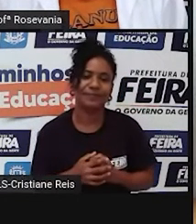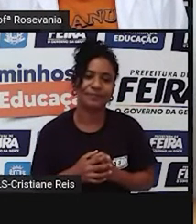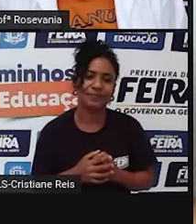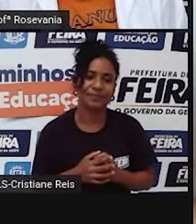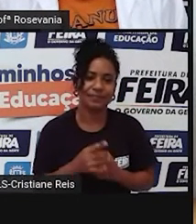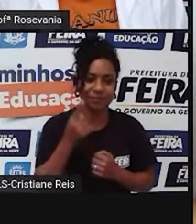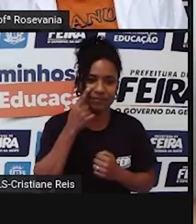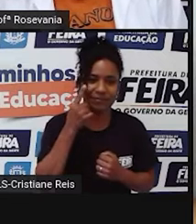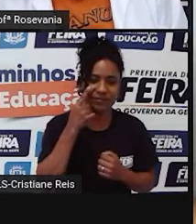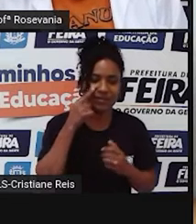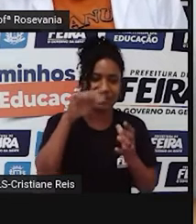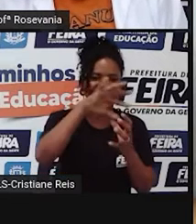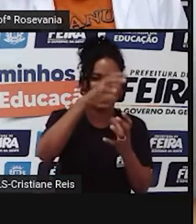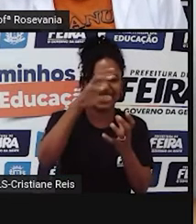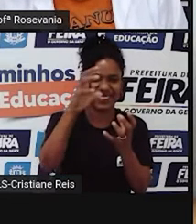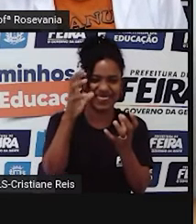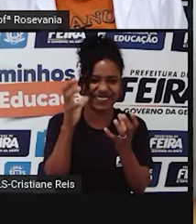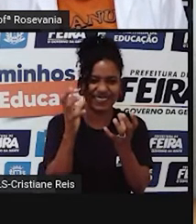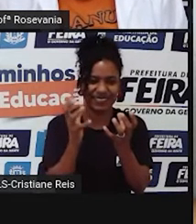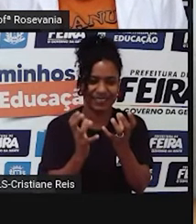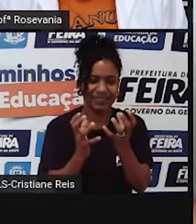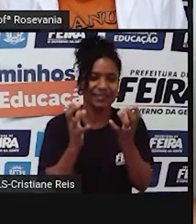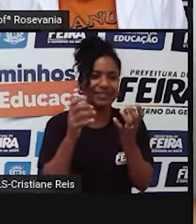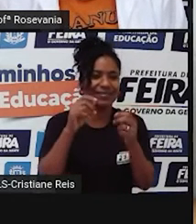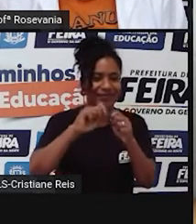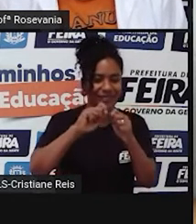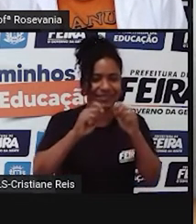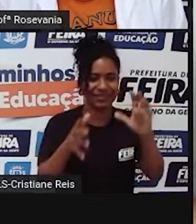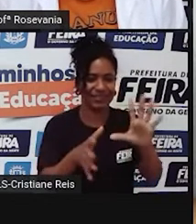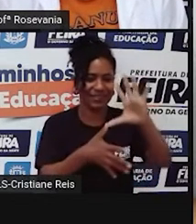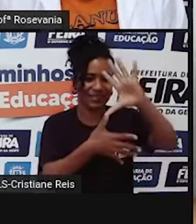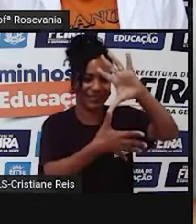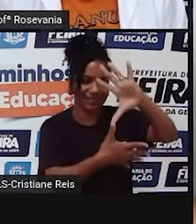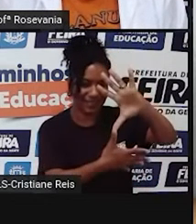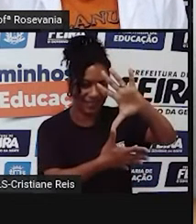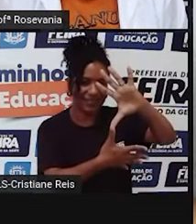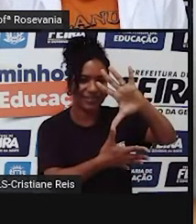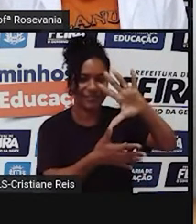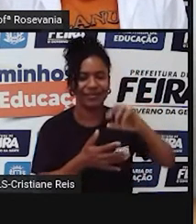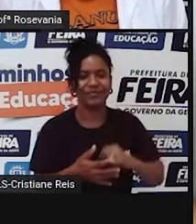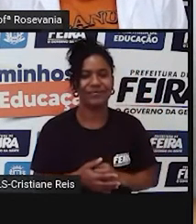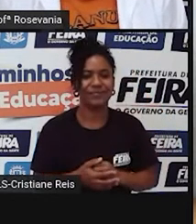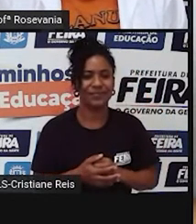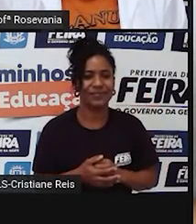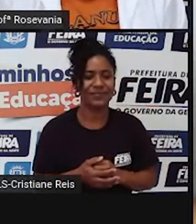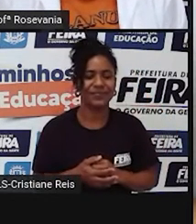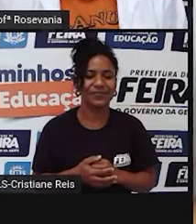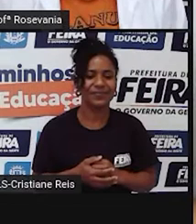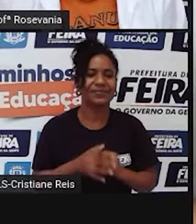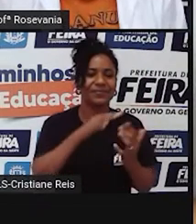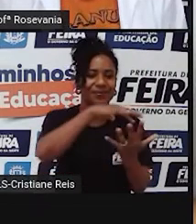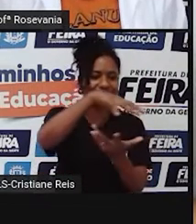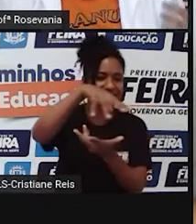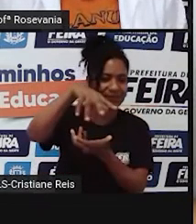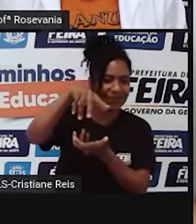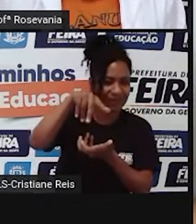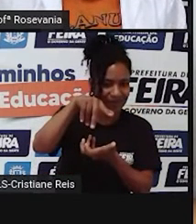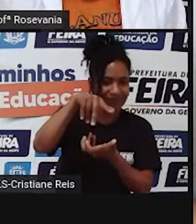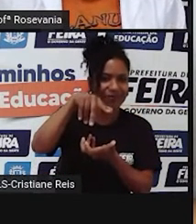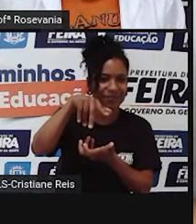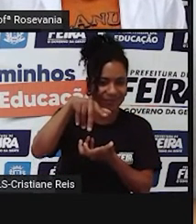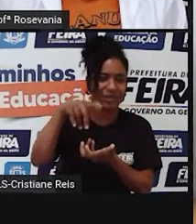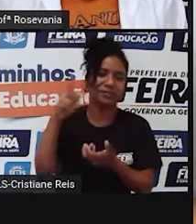as complicações até de fazer um mapa no formato, né, no formato arredondado,